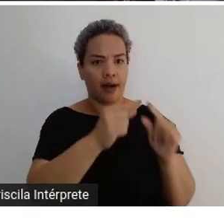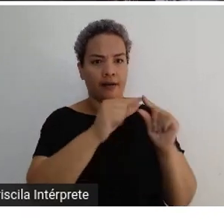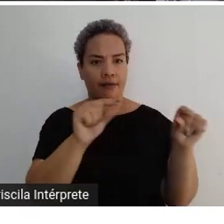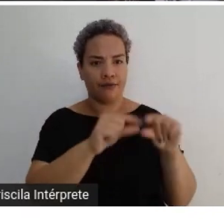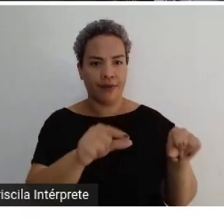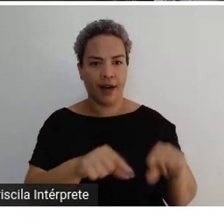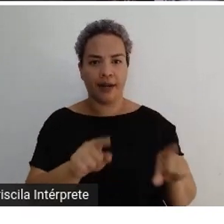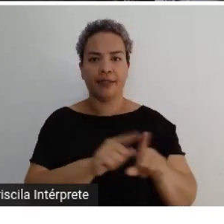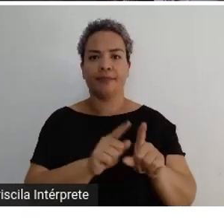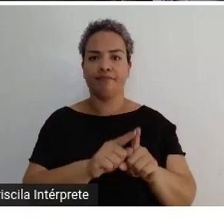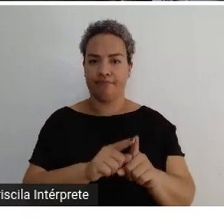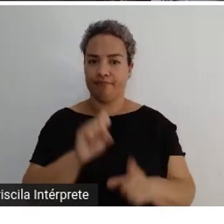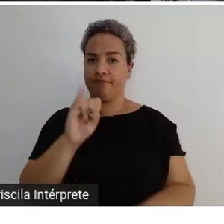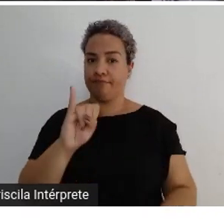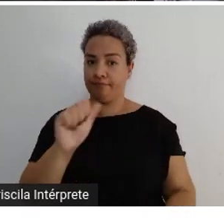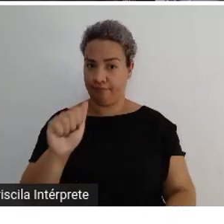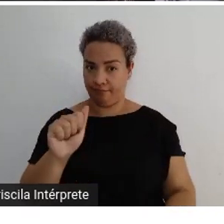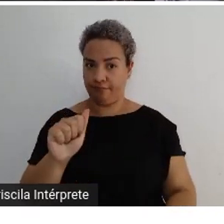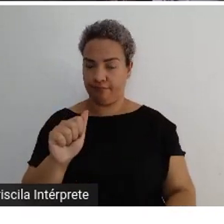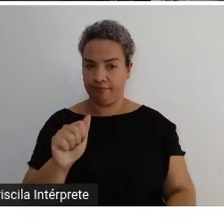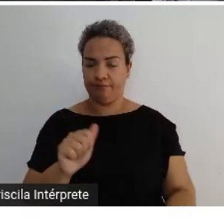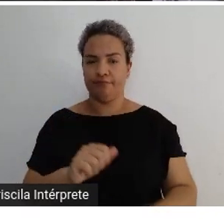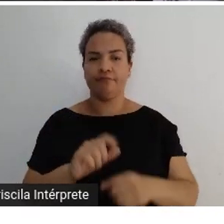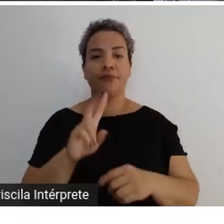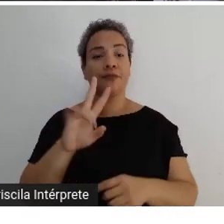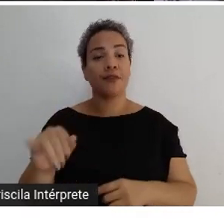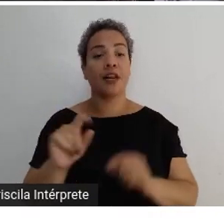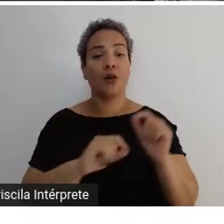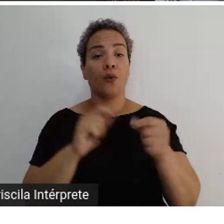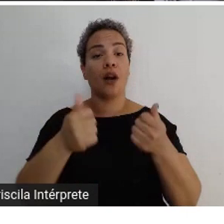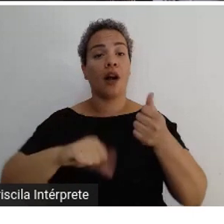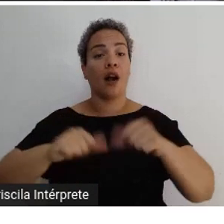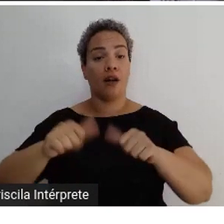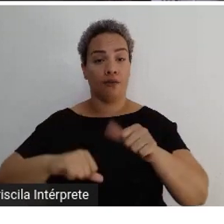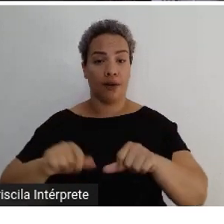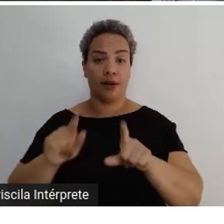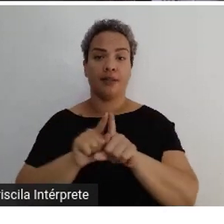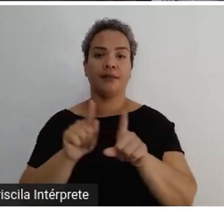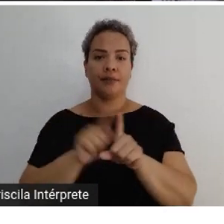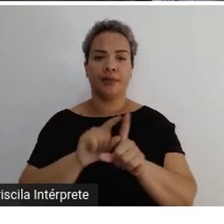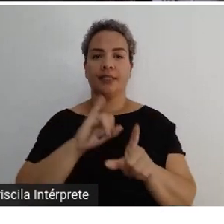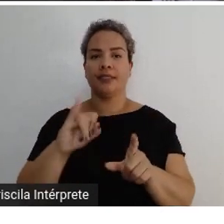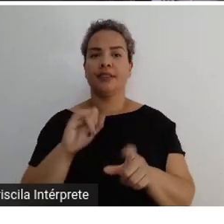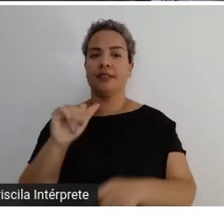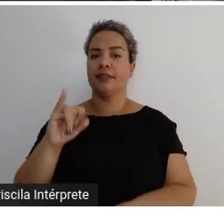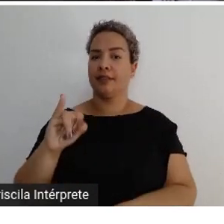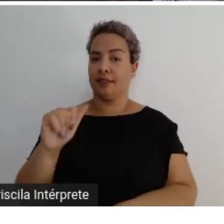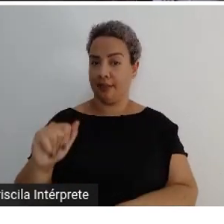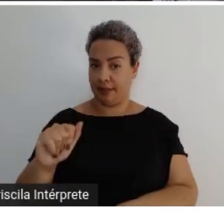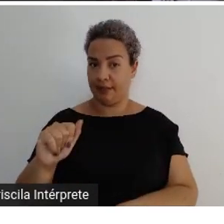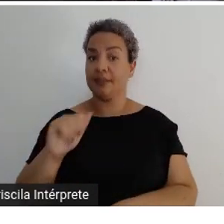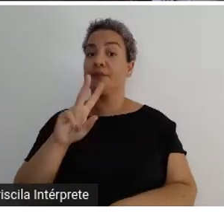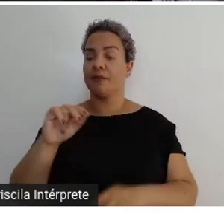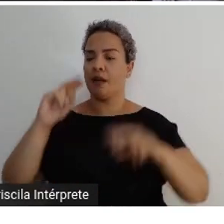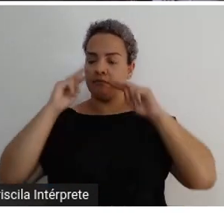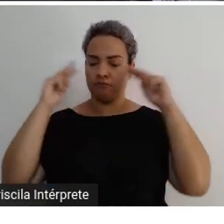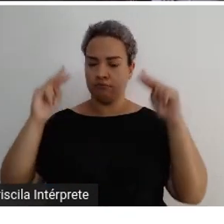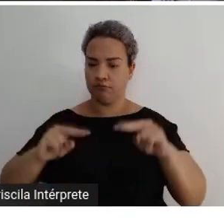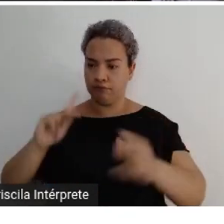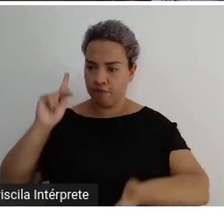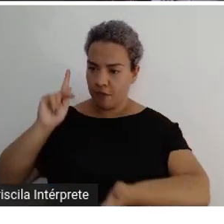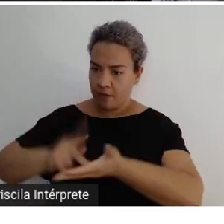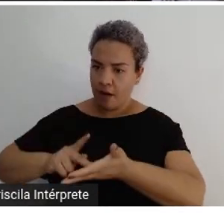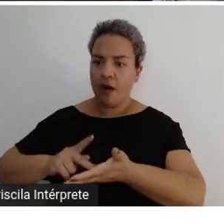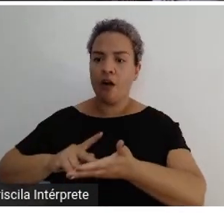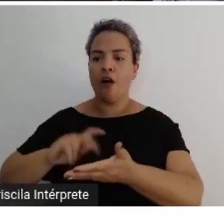chegaram para a inteligência artificial, e ele vai avaliar se a inteligência artificial reconheceu de forma correta